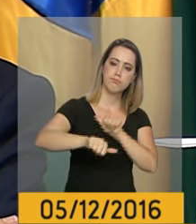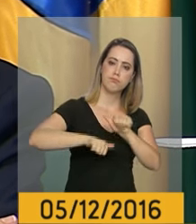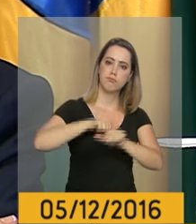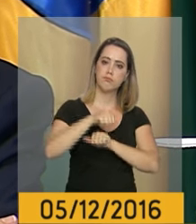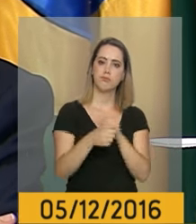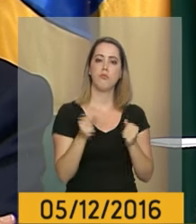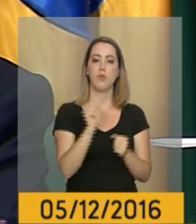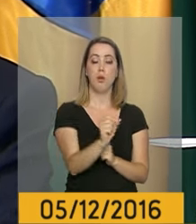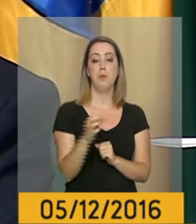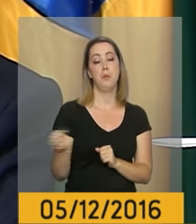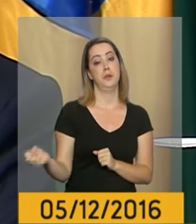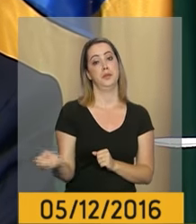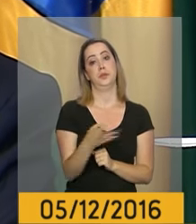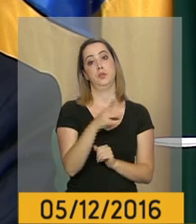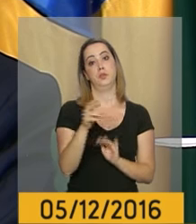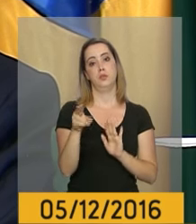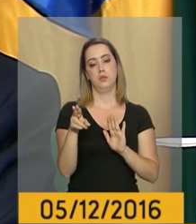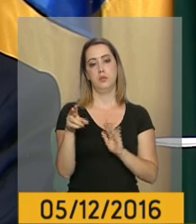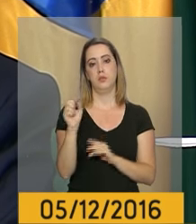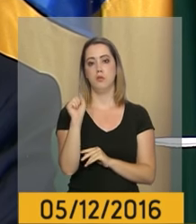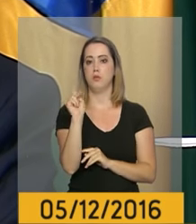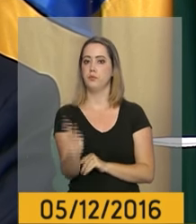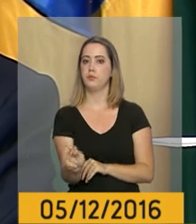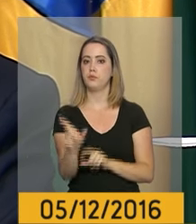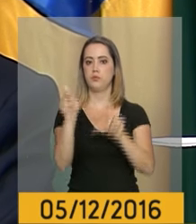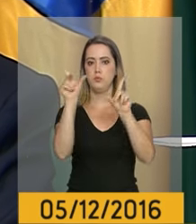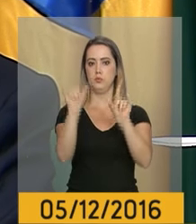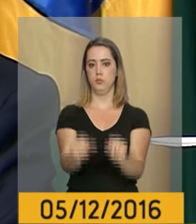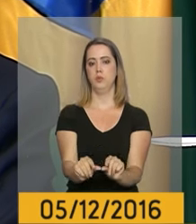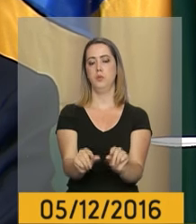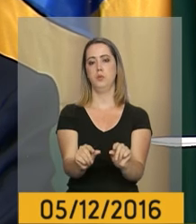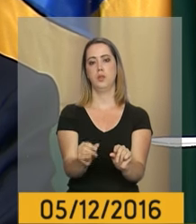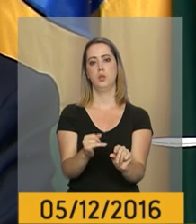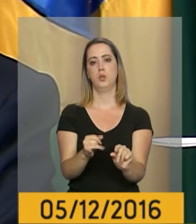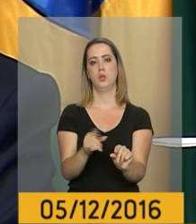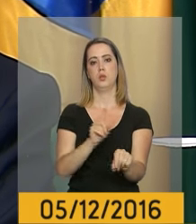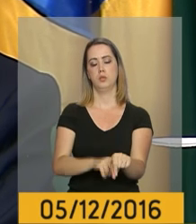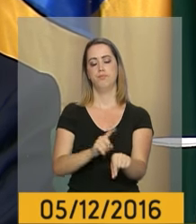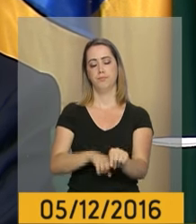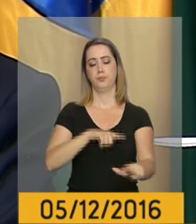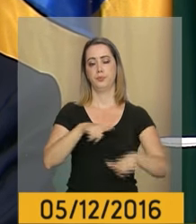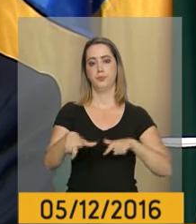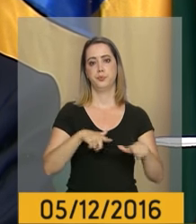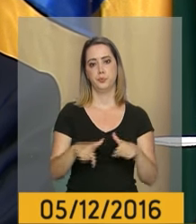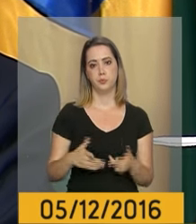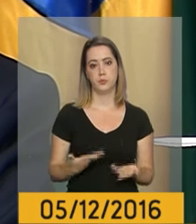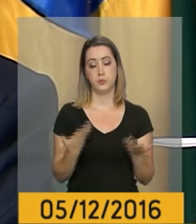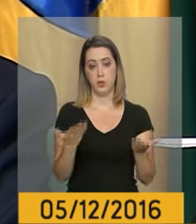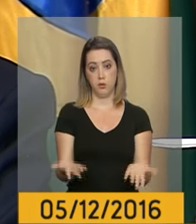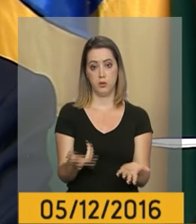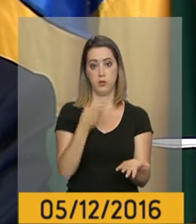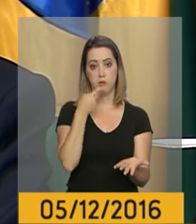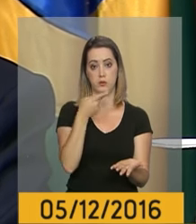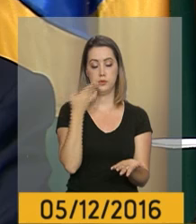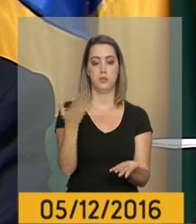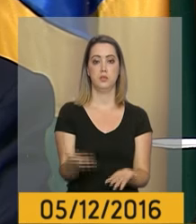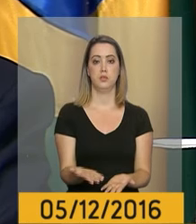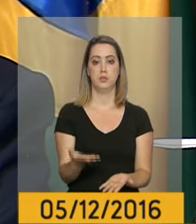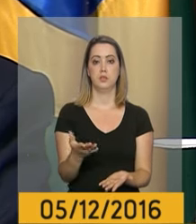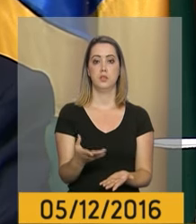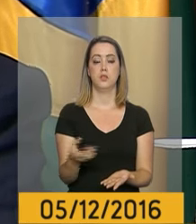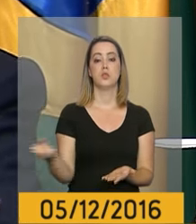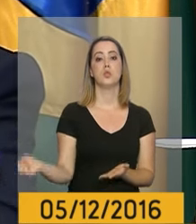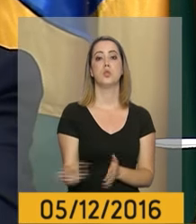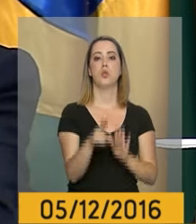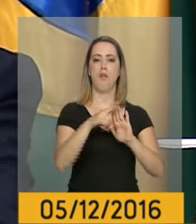para uma aposentadoria, digamos, mais suave, com menor tempo de serviço. Eh, com isto, eu quero dizer que